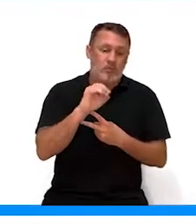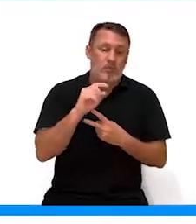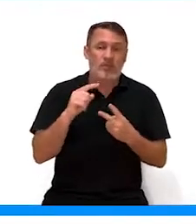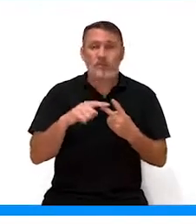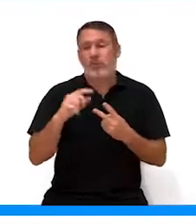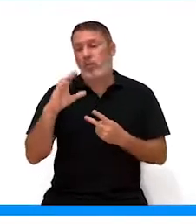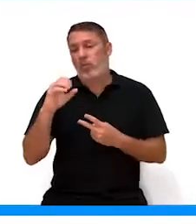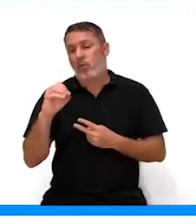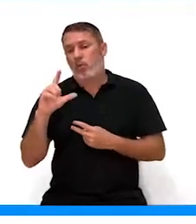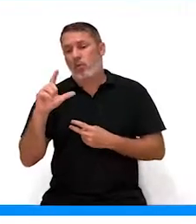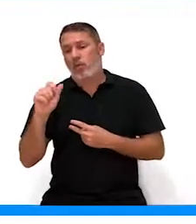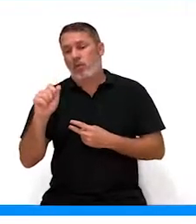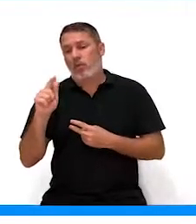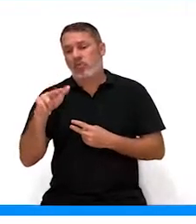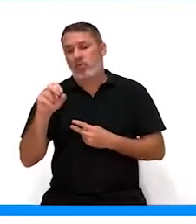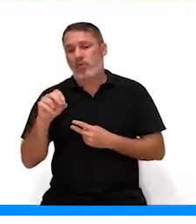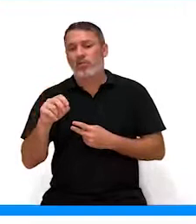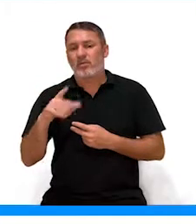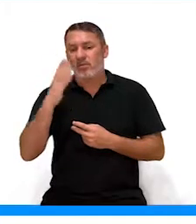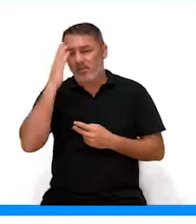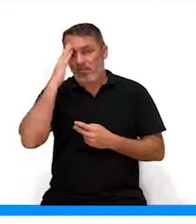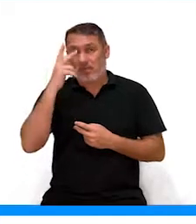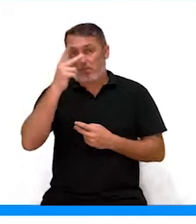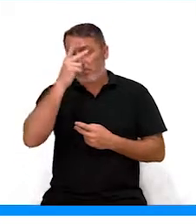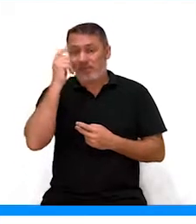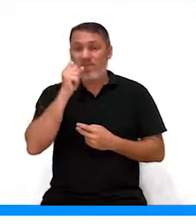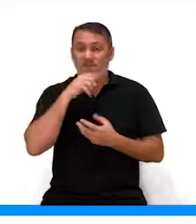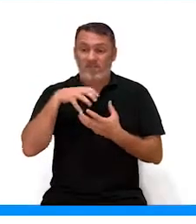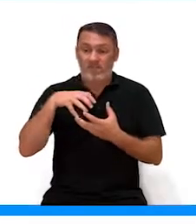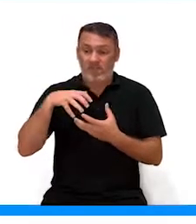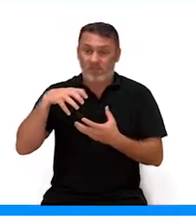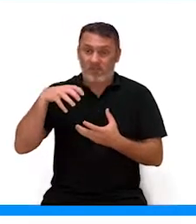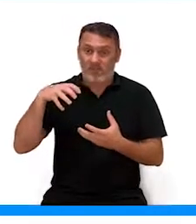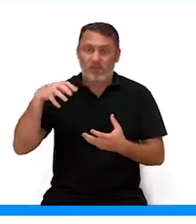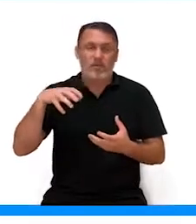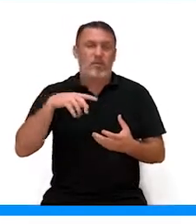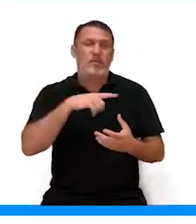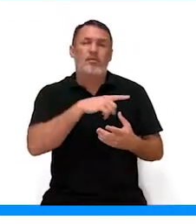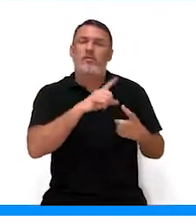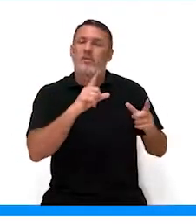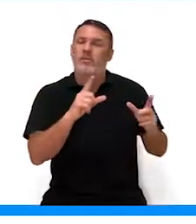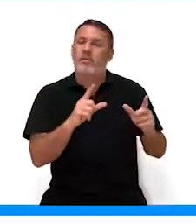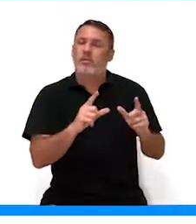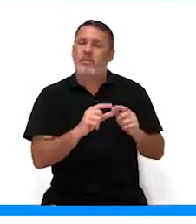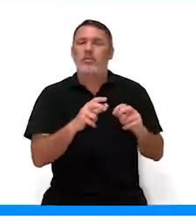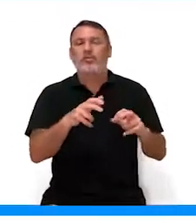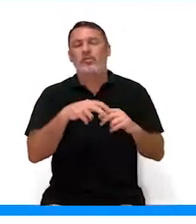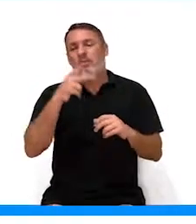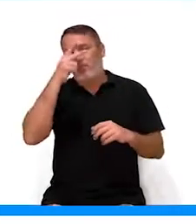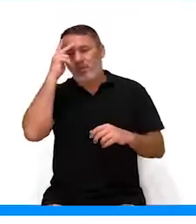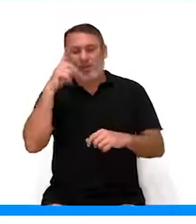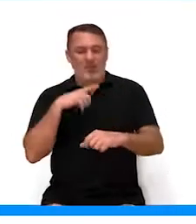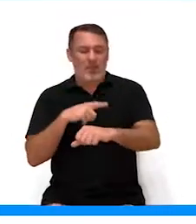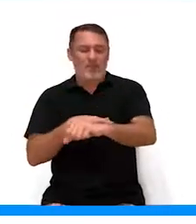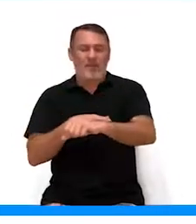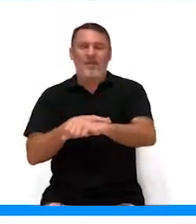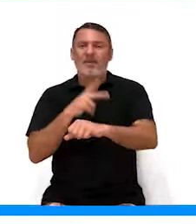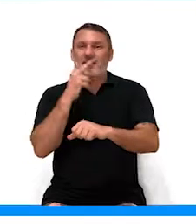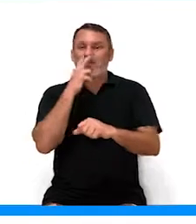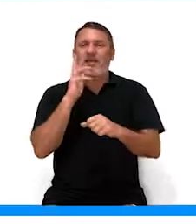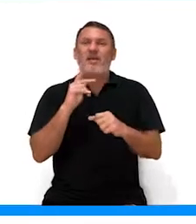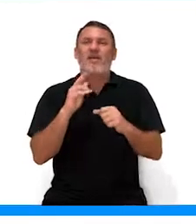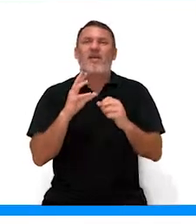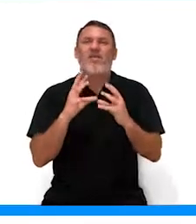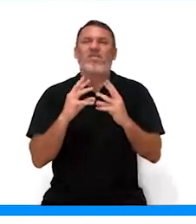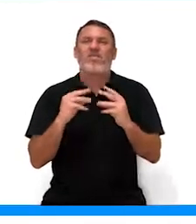e colágeno. À medida que as pessoas vão envelhecendo, a quantidade dessas substâncias vão diminuindo. Por isso que elas tendem